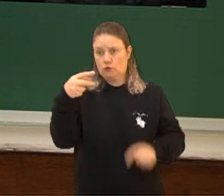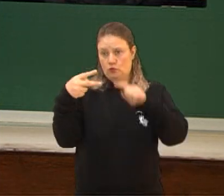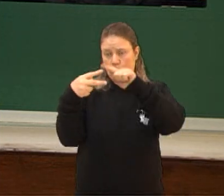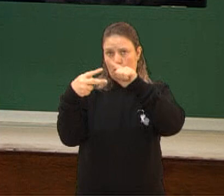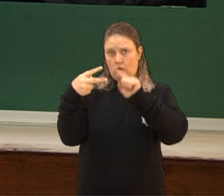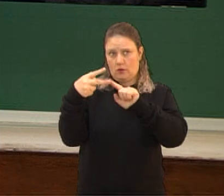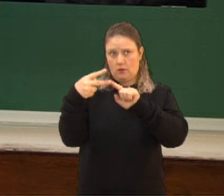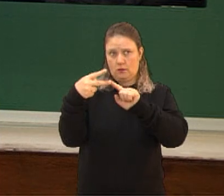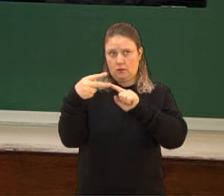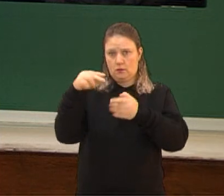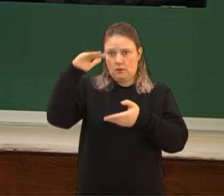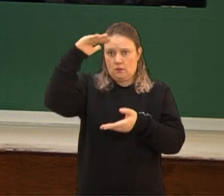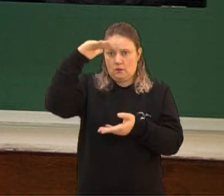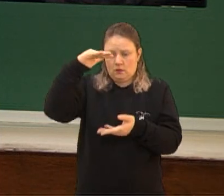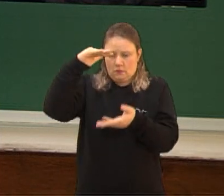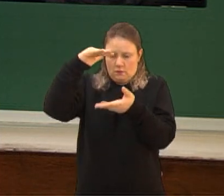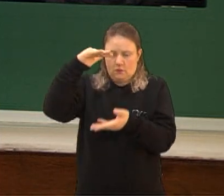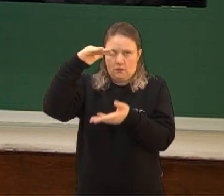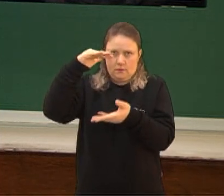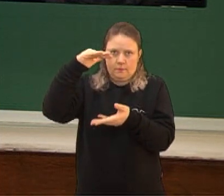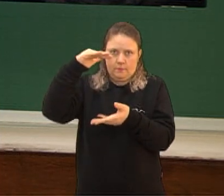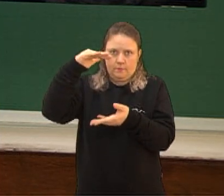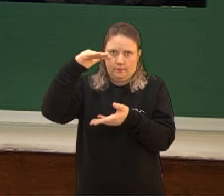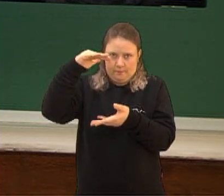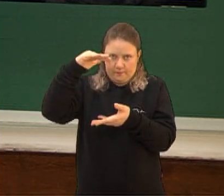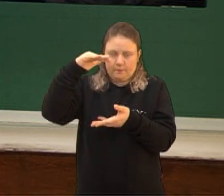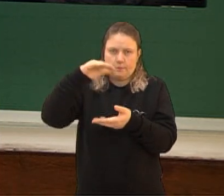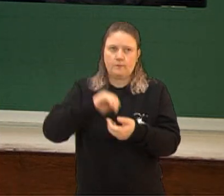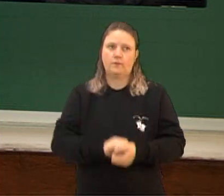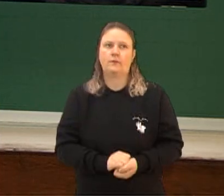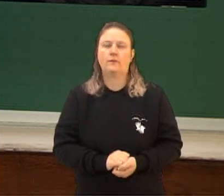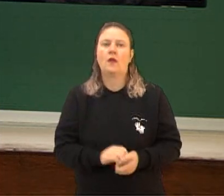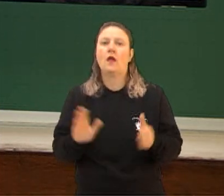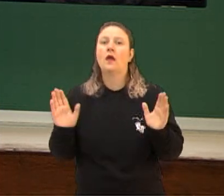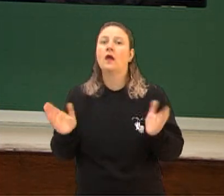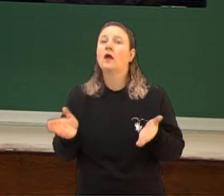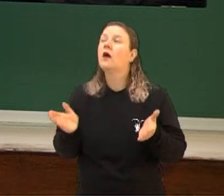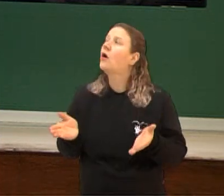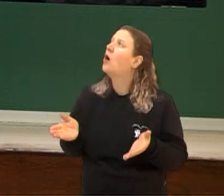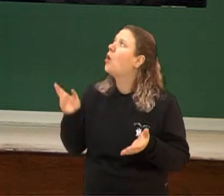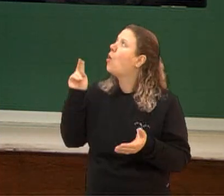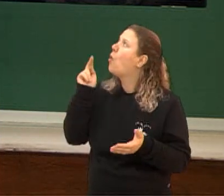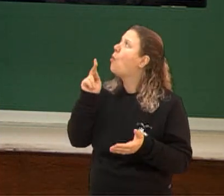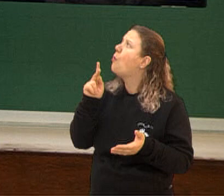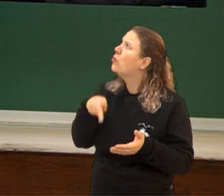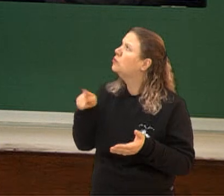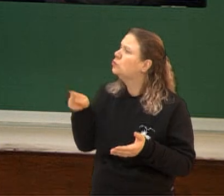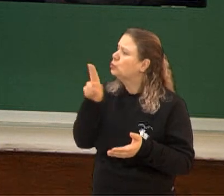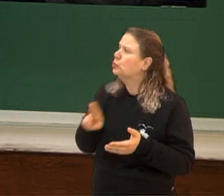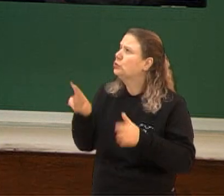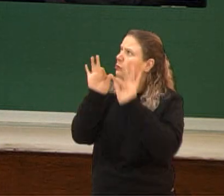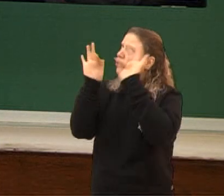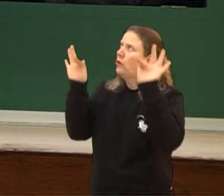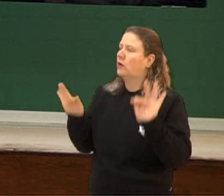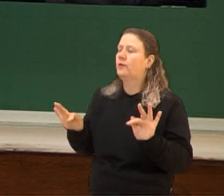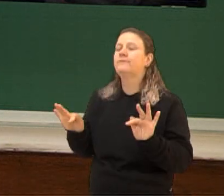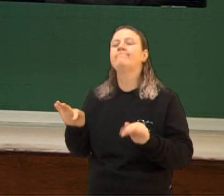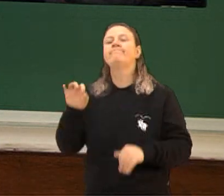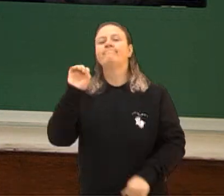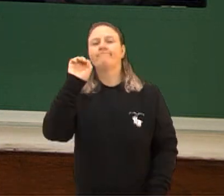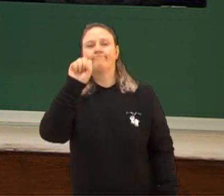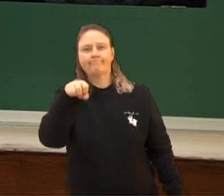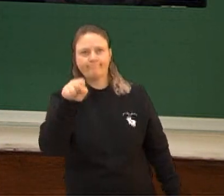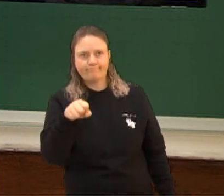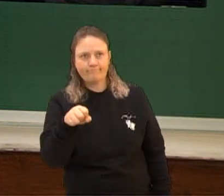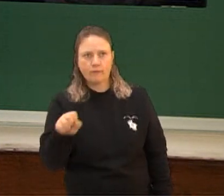da área da base. Ah, professor, a fórmula. Então, a fórmula para calcular o hexágono é